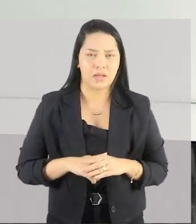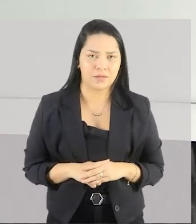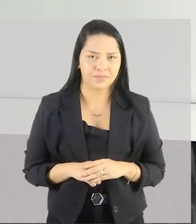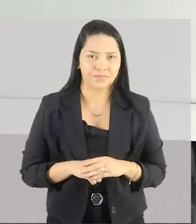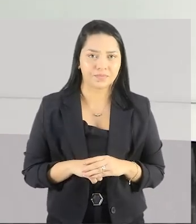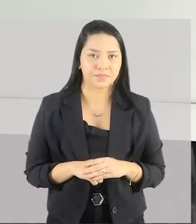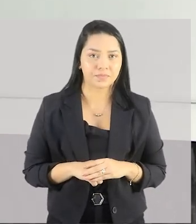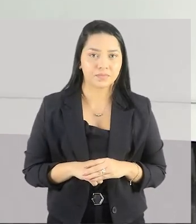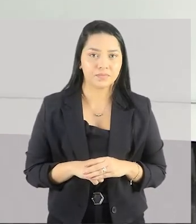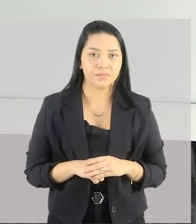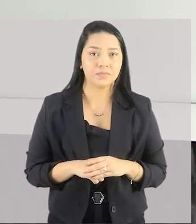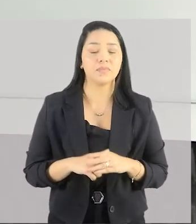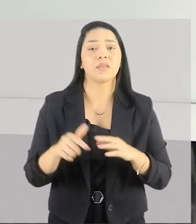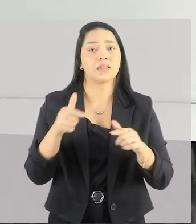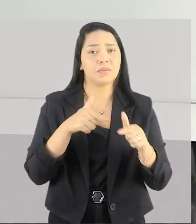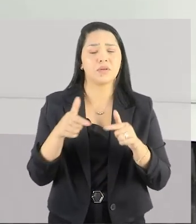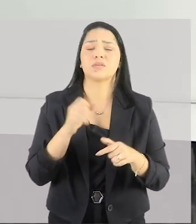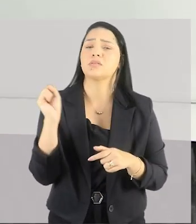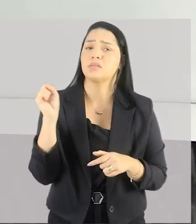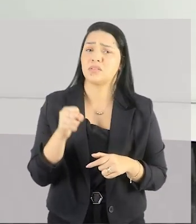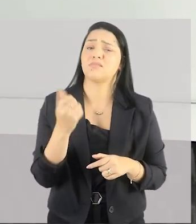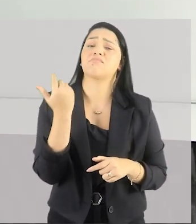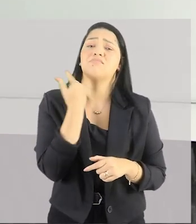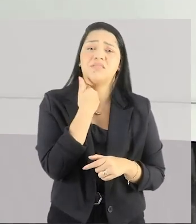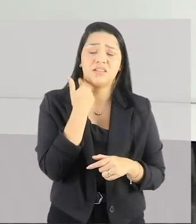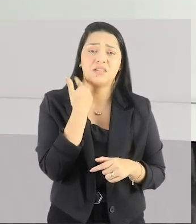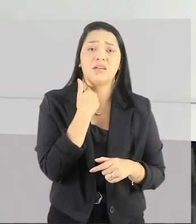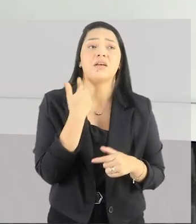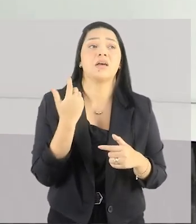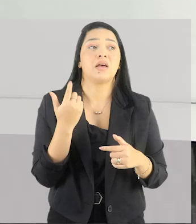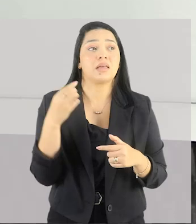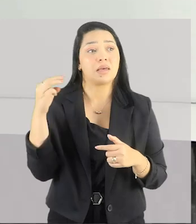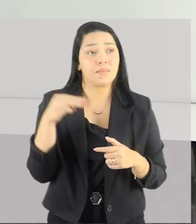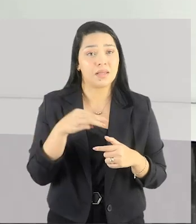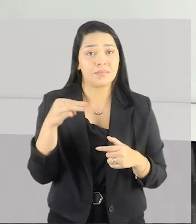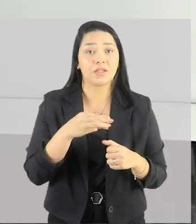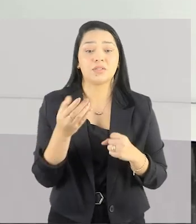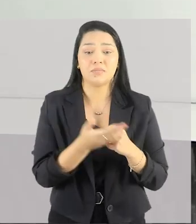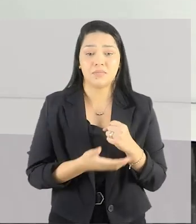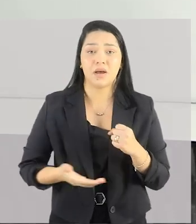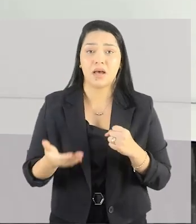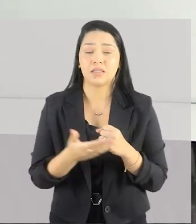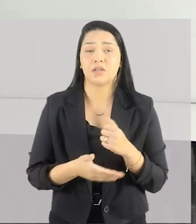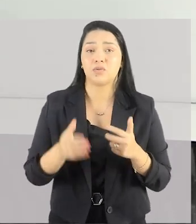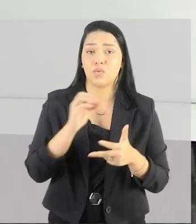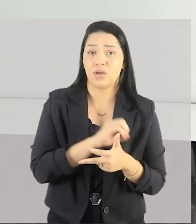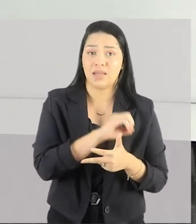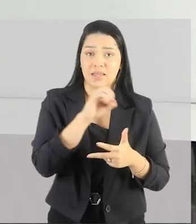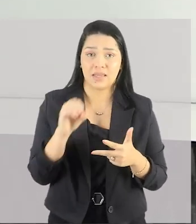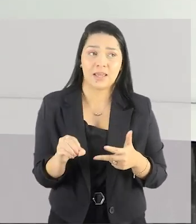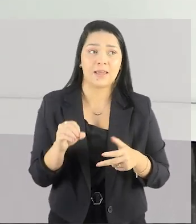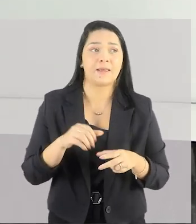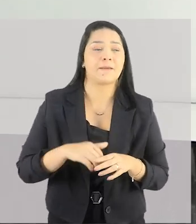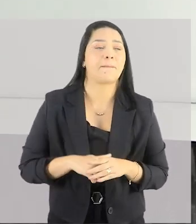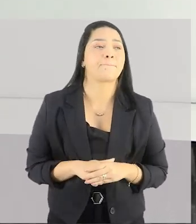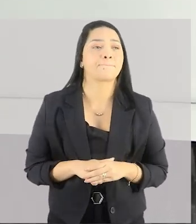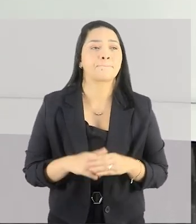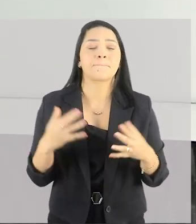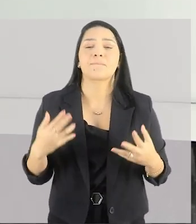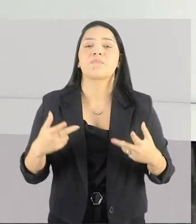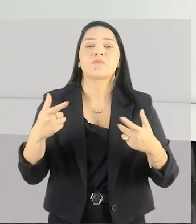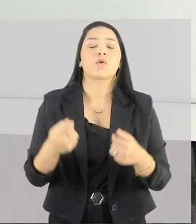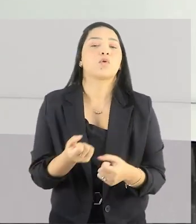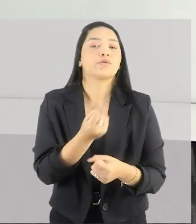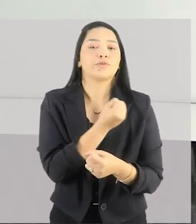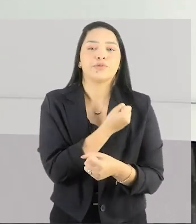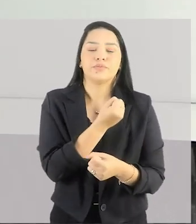Continua. Professor, é muito trabalhoso, realmente, é um pouco trabalhoso. É assim que é matemática básica mesmo no Enem, tá? Todos os